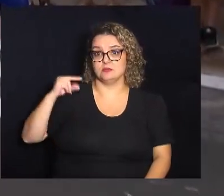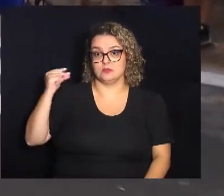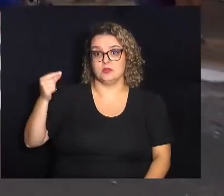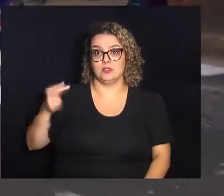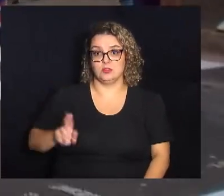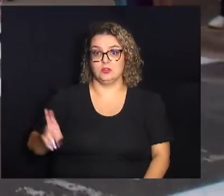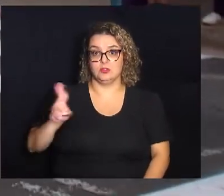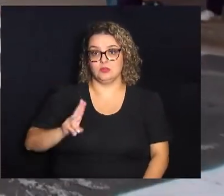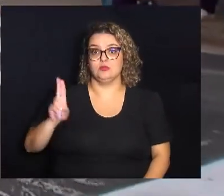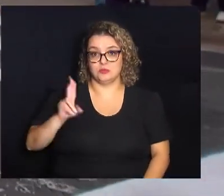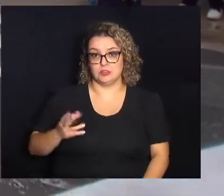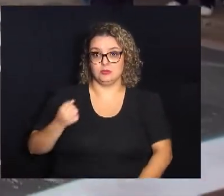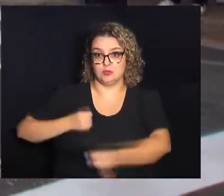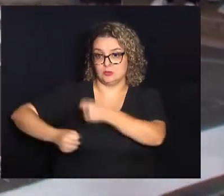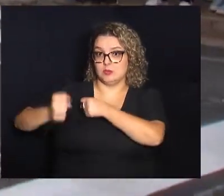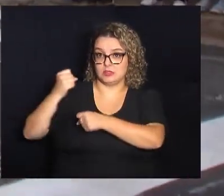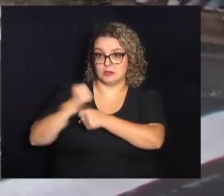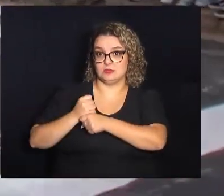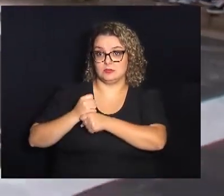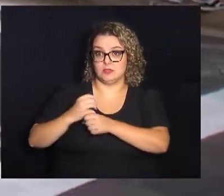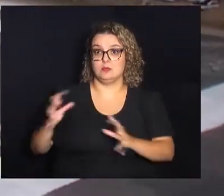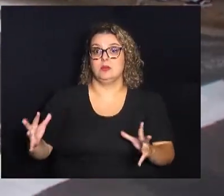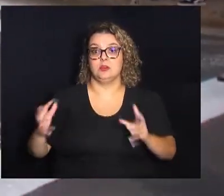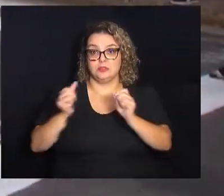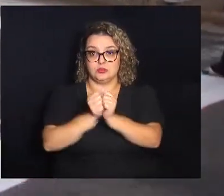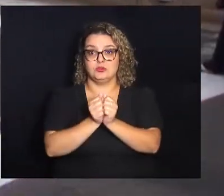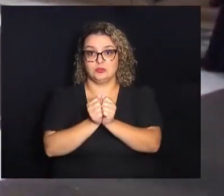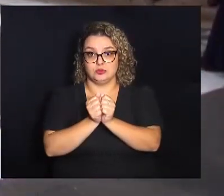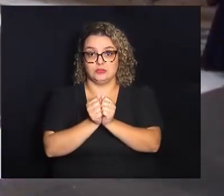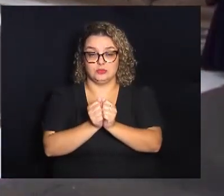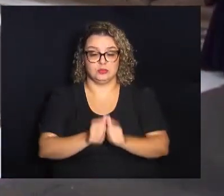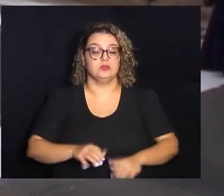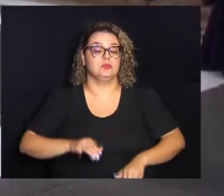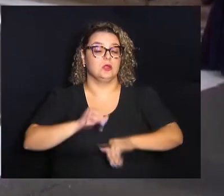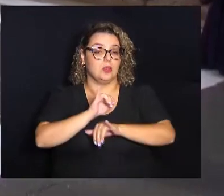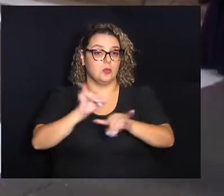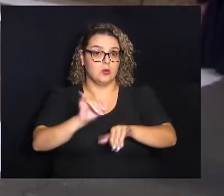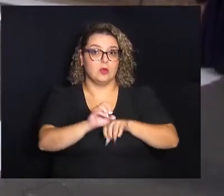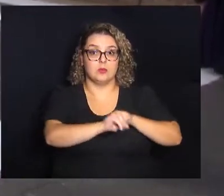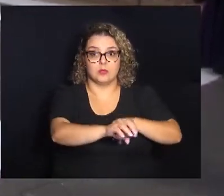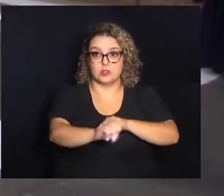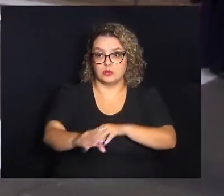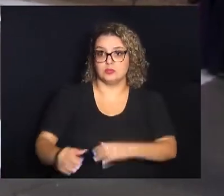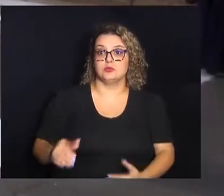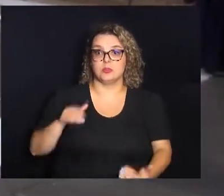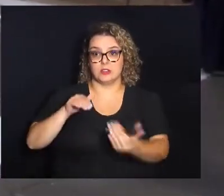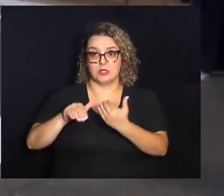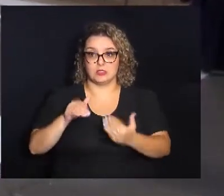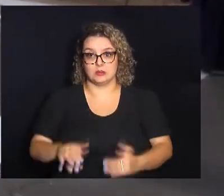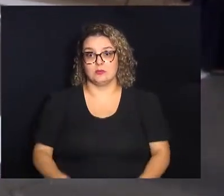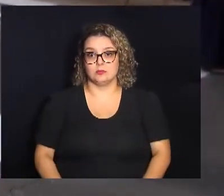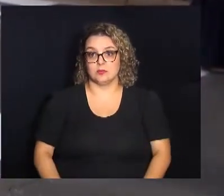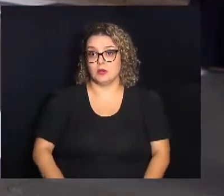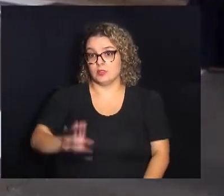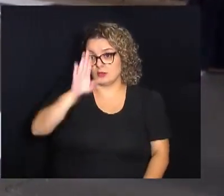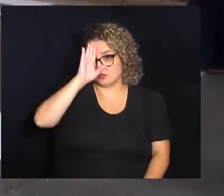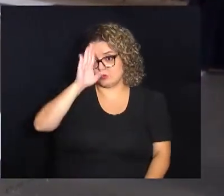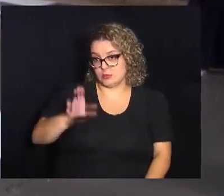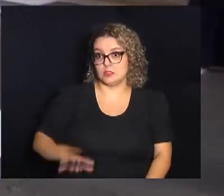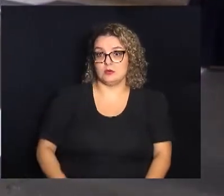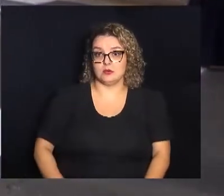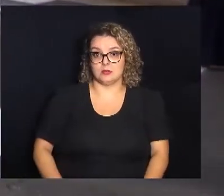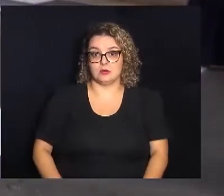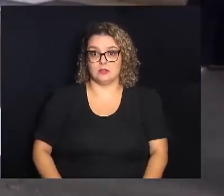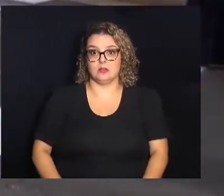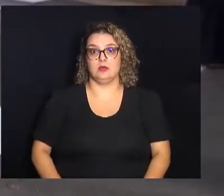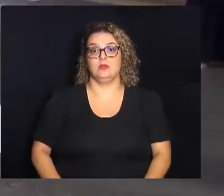desde o ano passado, para que nós integrássemos essa ação às nossas campanhas de educação para o trânsito, principalmente voltado para a